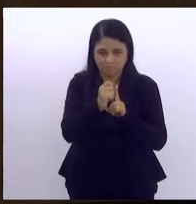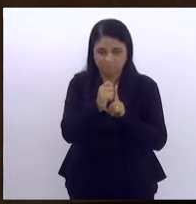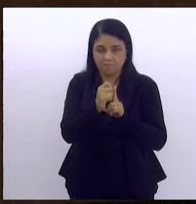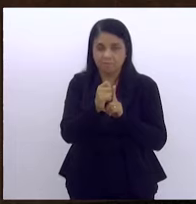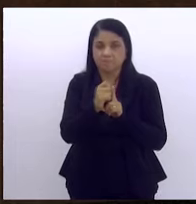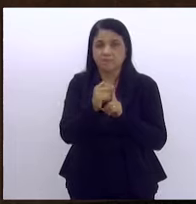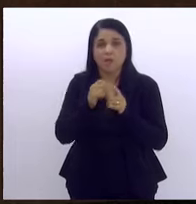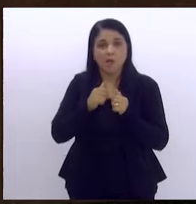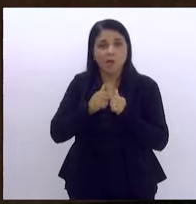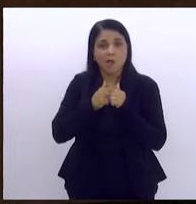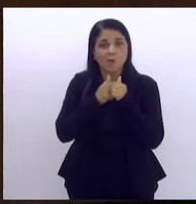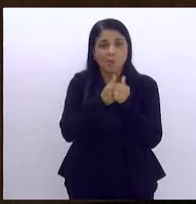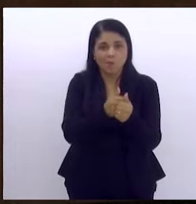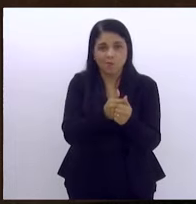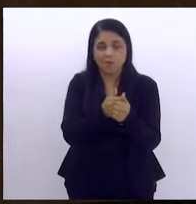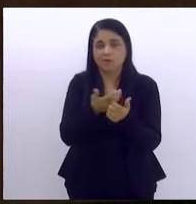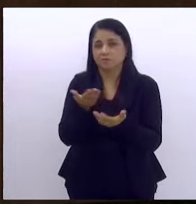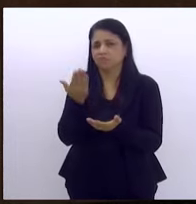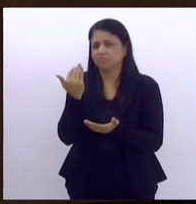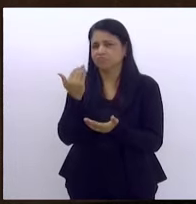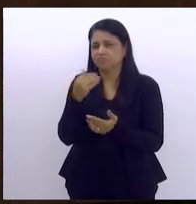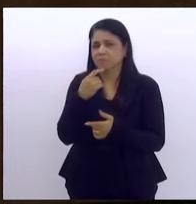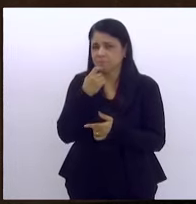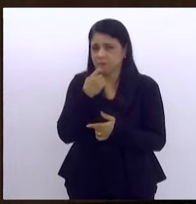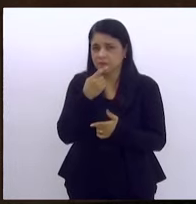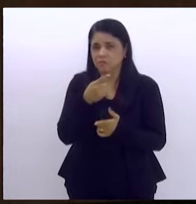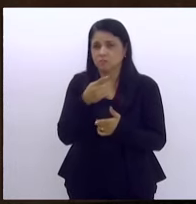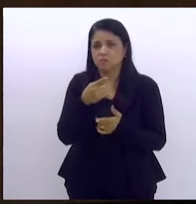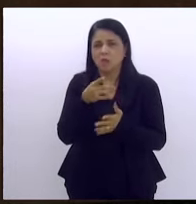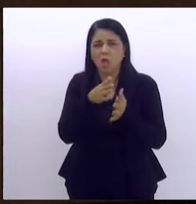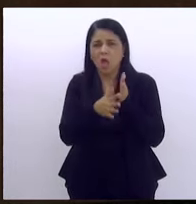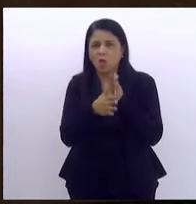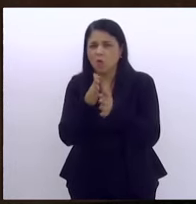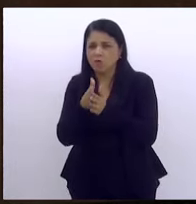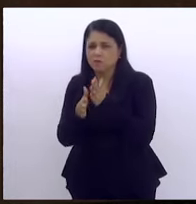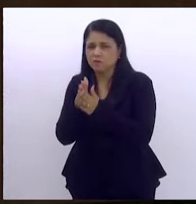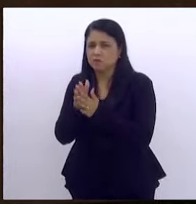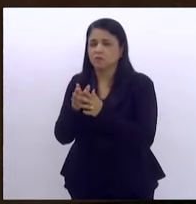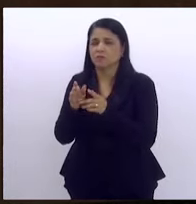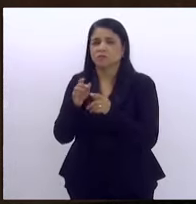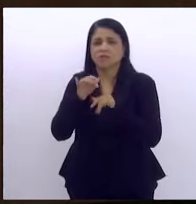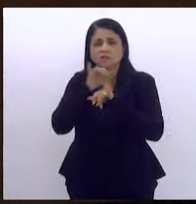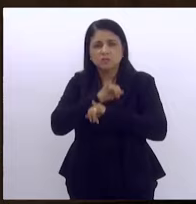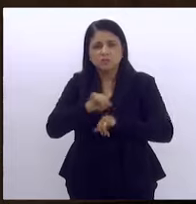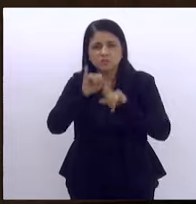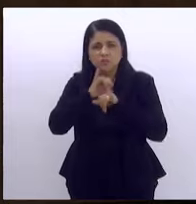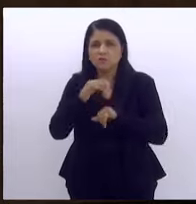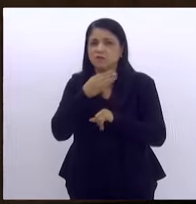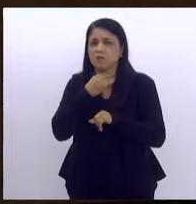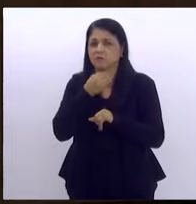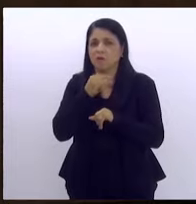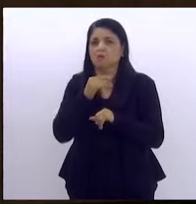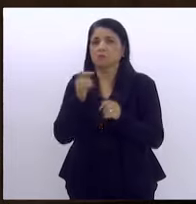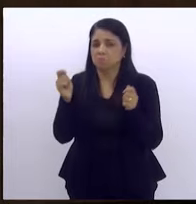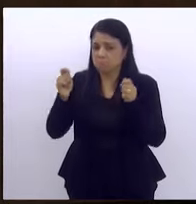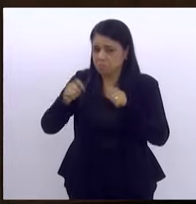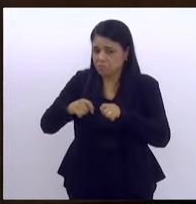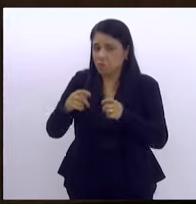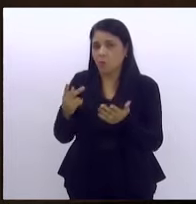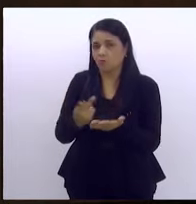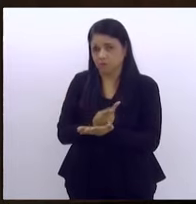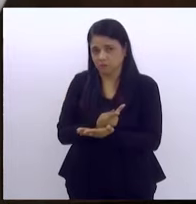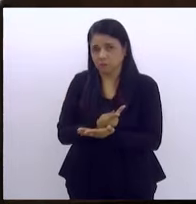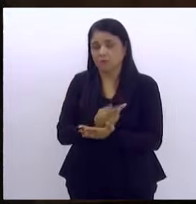está acompanhando, inclusive, recentemente, o caos que as notícias falsas podem gerar. Eu falei ontem aqui em expediente